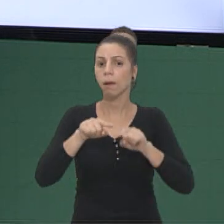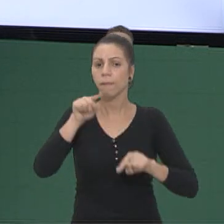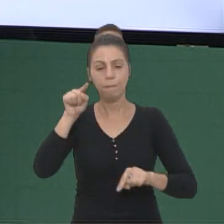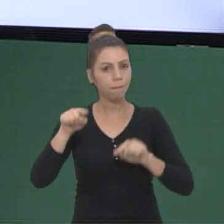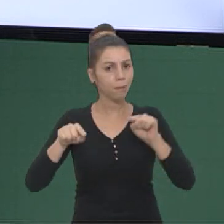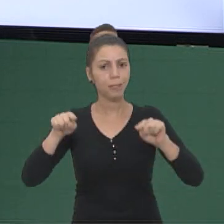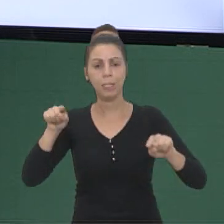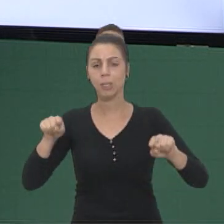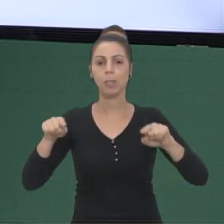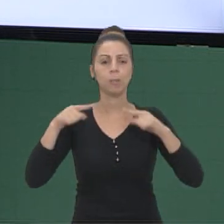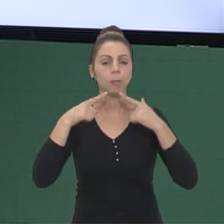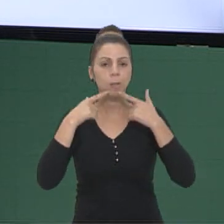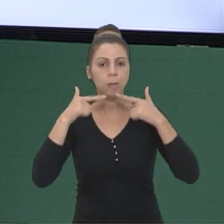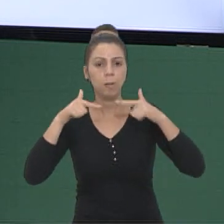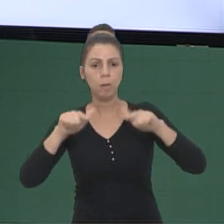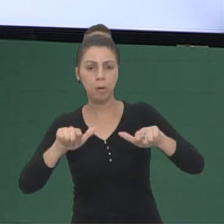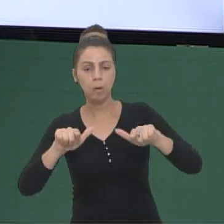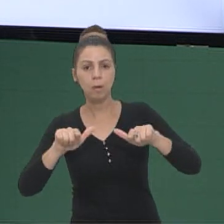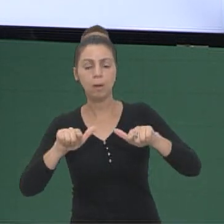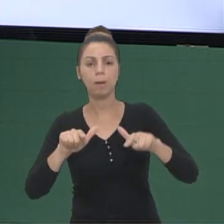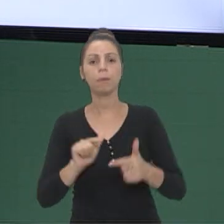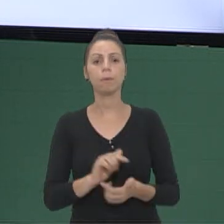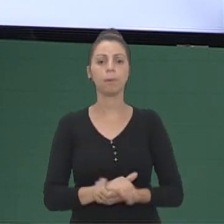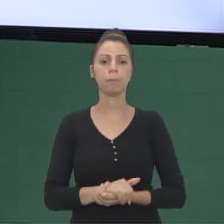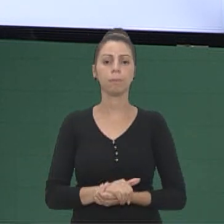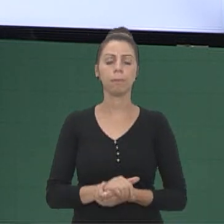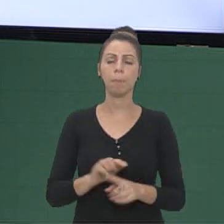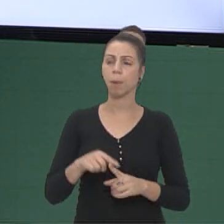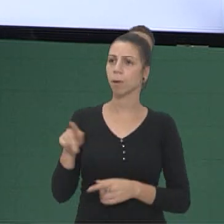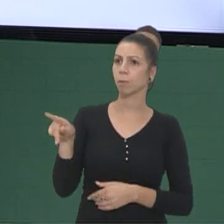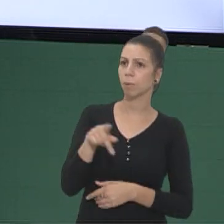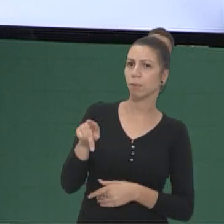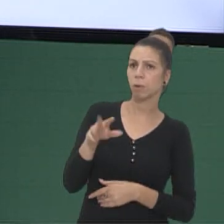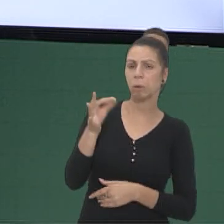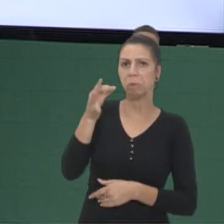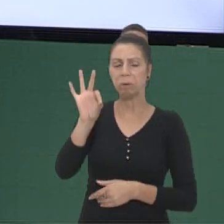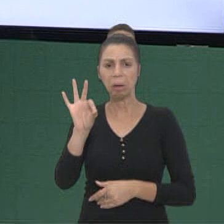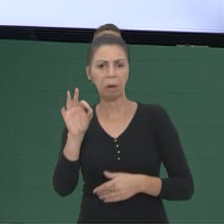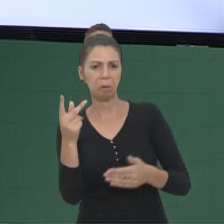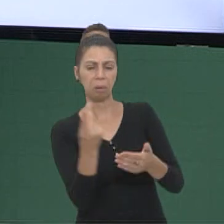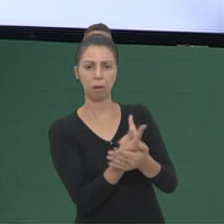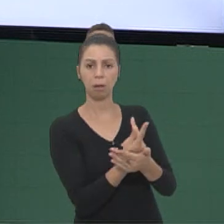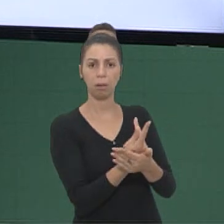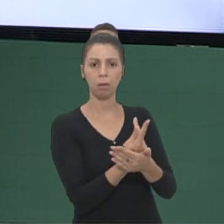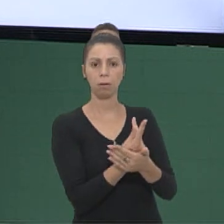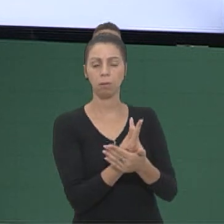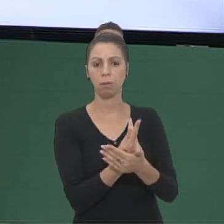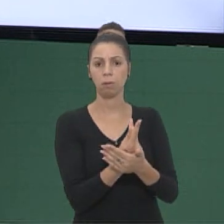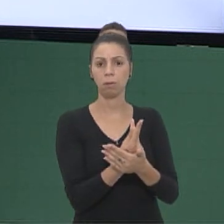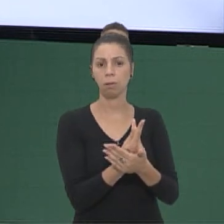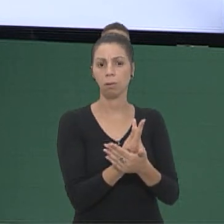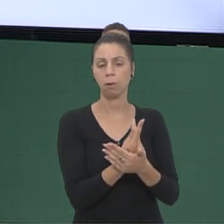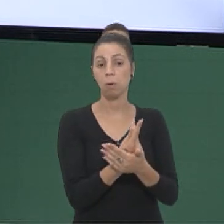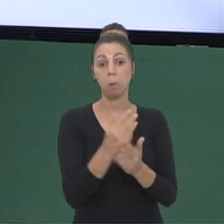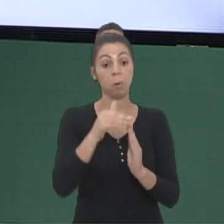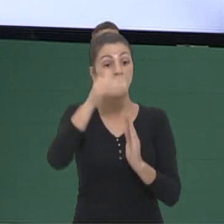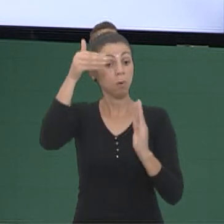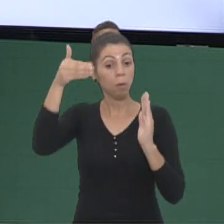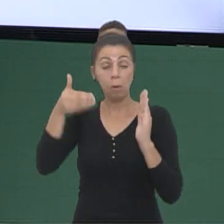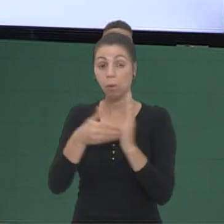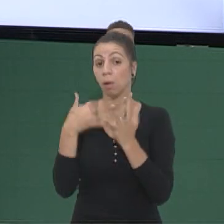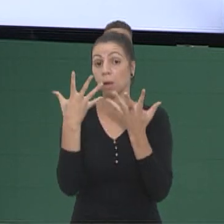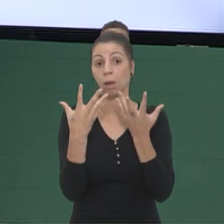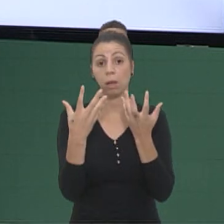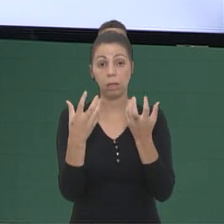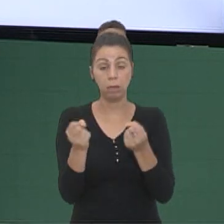nós temos de língua, yo, jo, sho. Professor, qual que é o certo, qual que é o errado? Todos são aceitos para o uso de